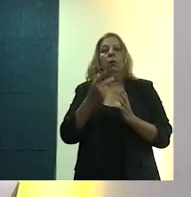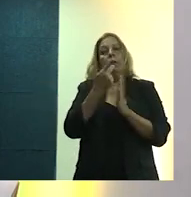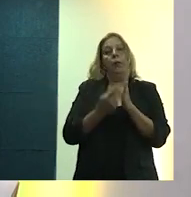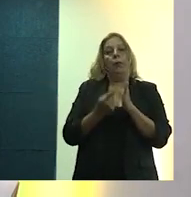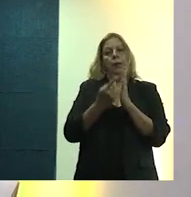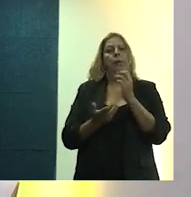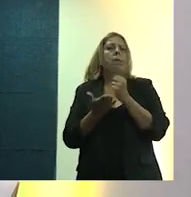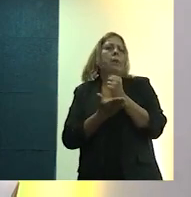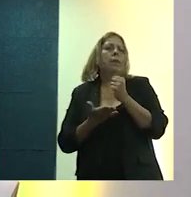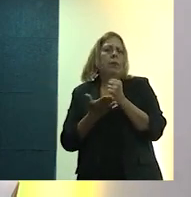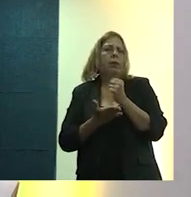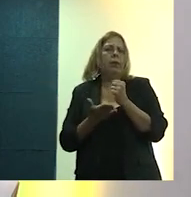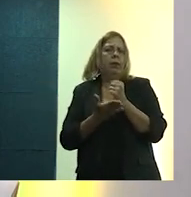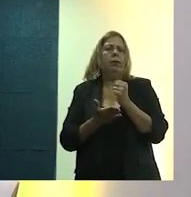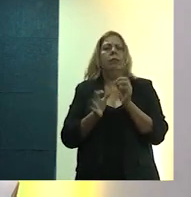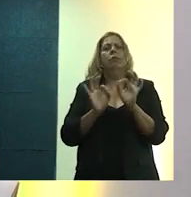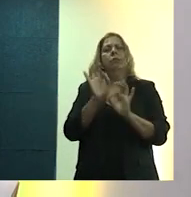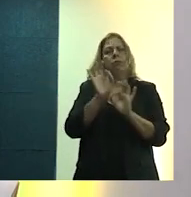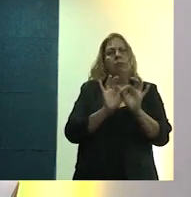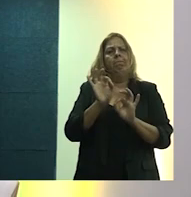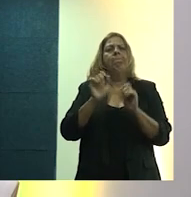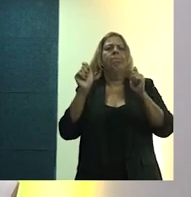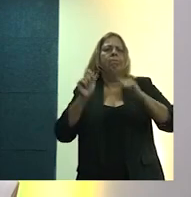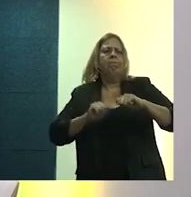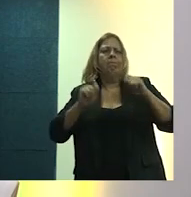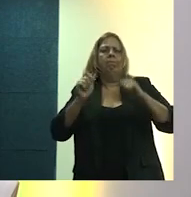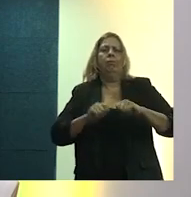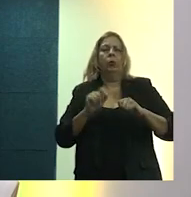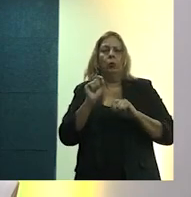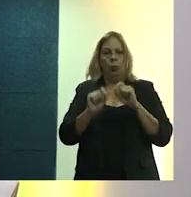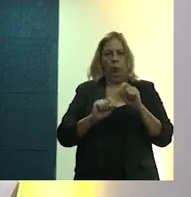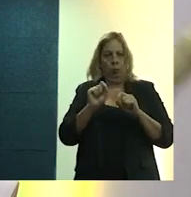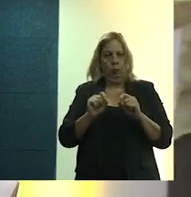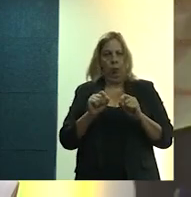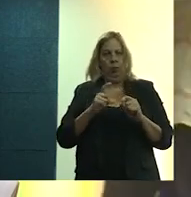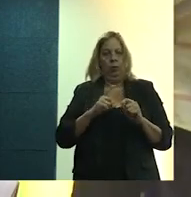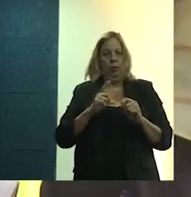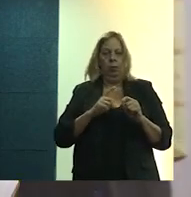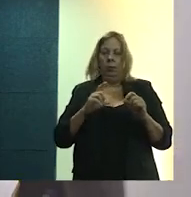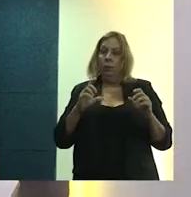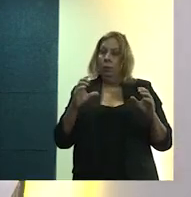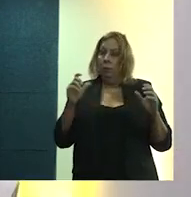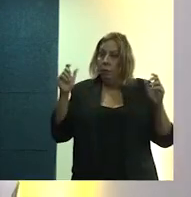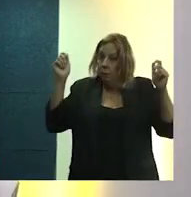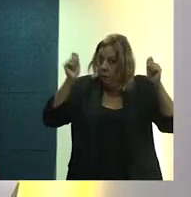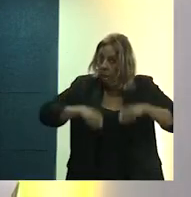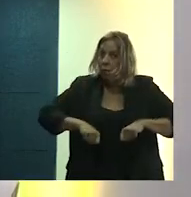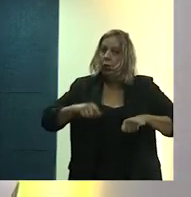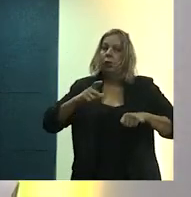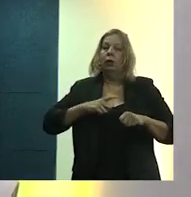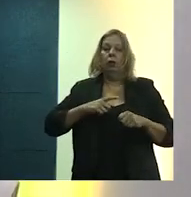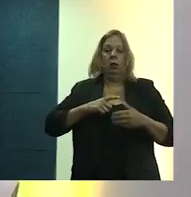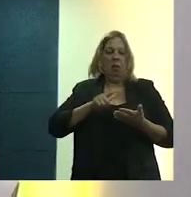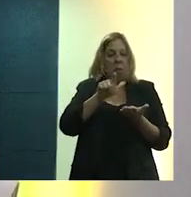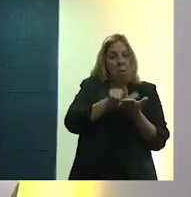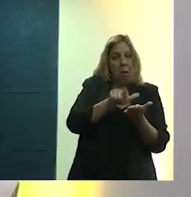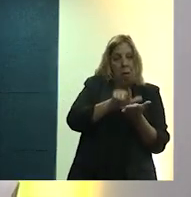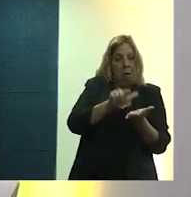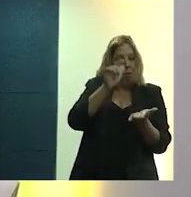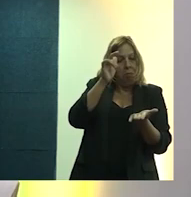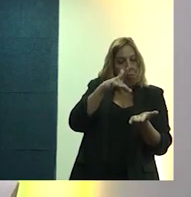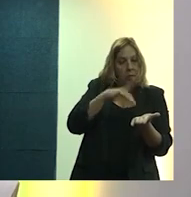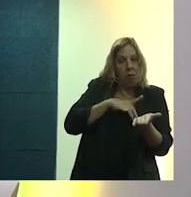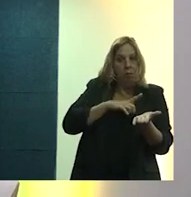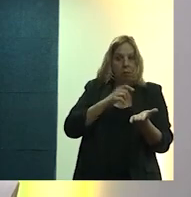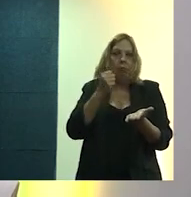projetos básicos projetos básicos e urbanização para que a gente possa ter de fato esse plano possibilitar sair do papel e a gente